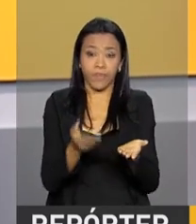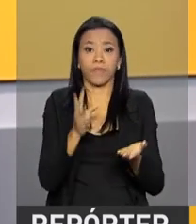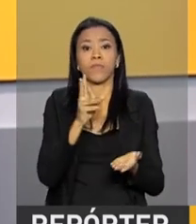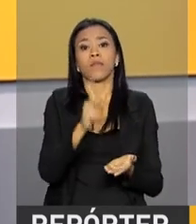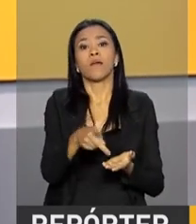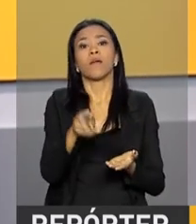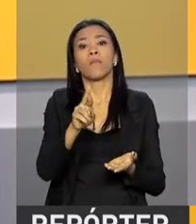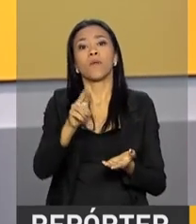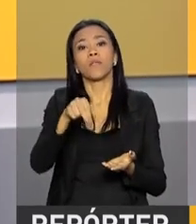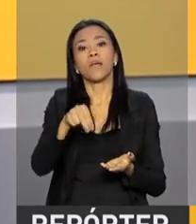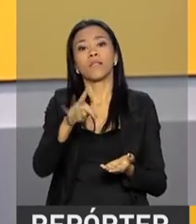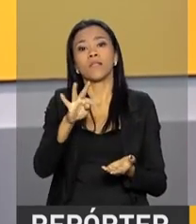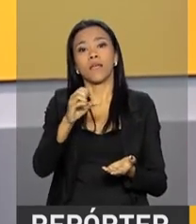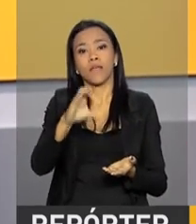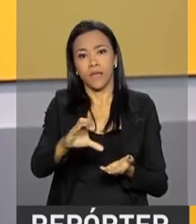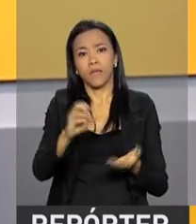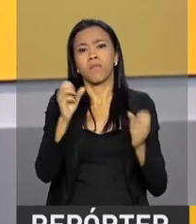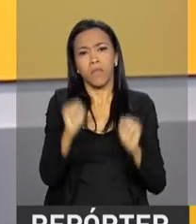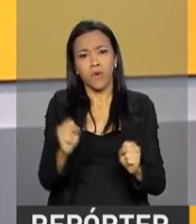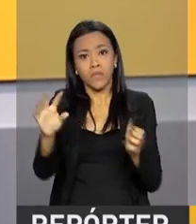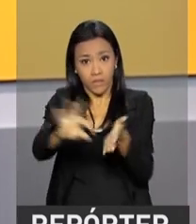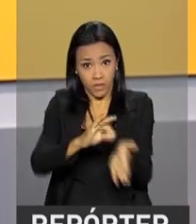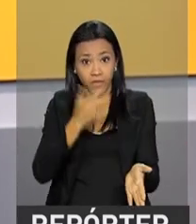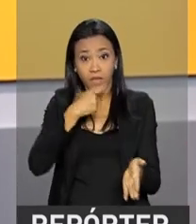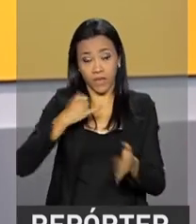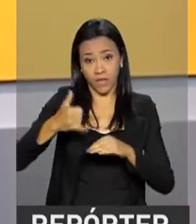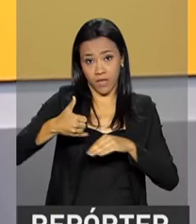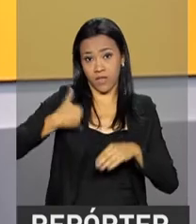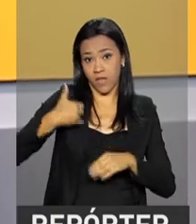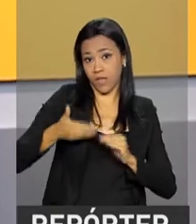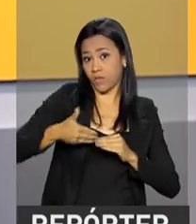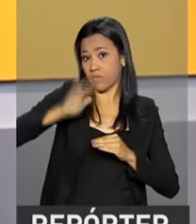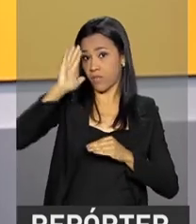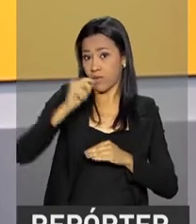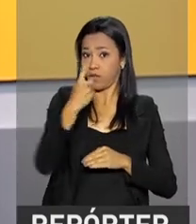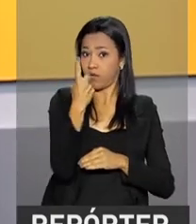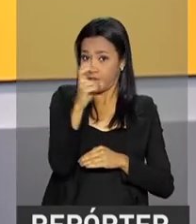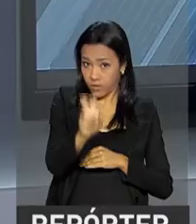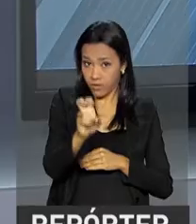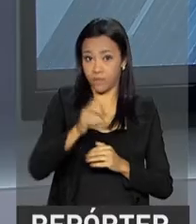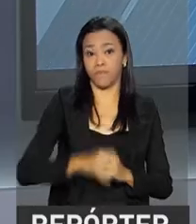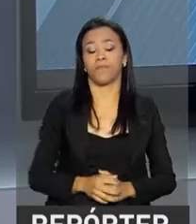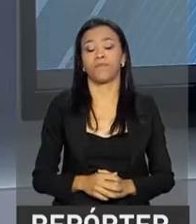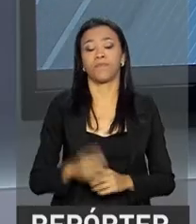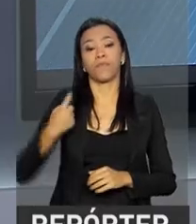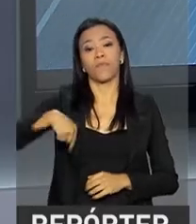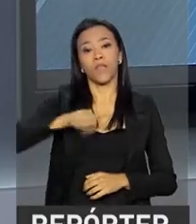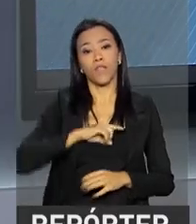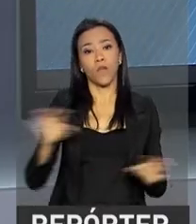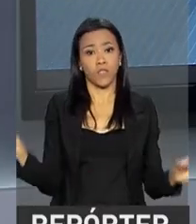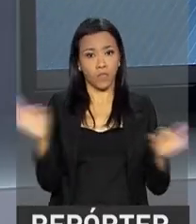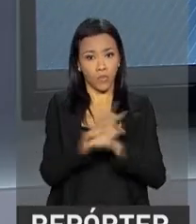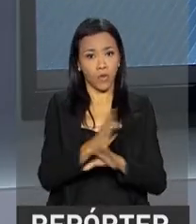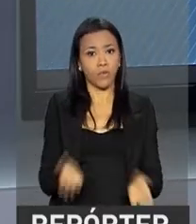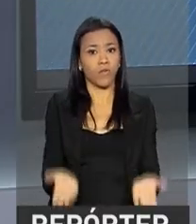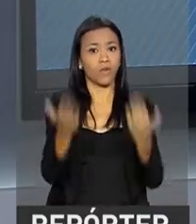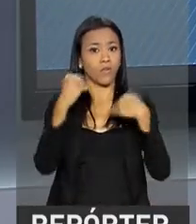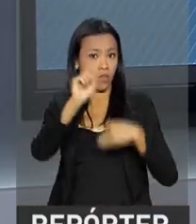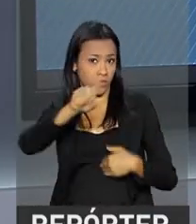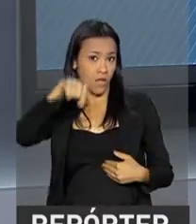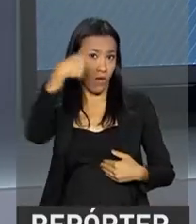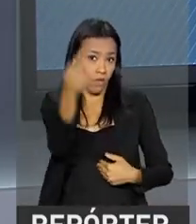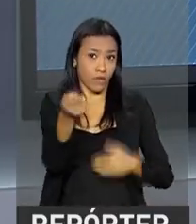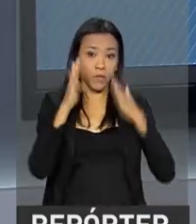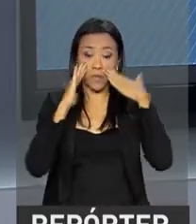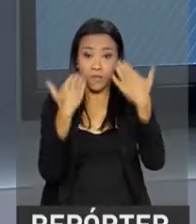e tecnológica pode concorrer quem tem mais de 15 anos de idade nós ficamos por aqui voltamos em uma hora na